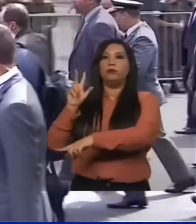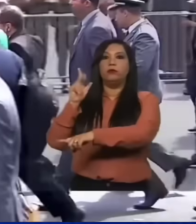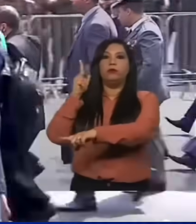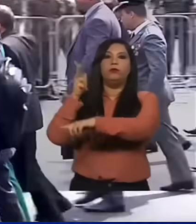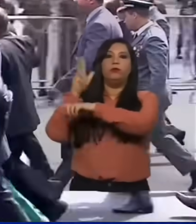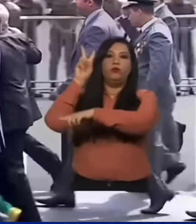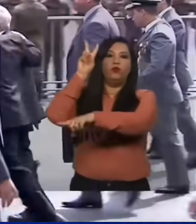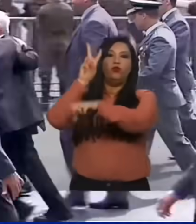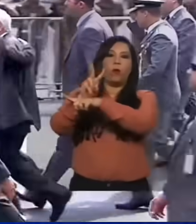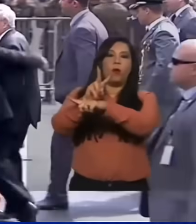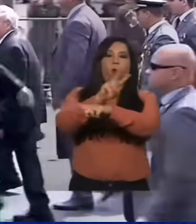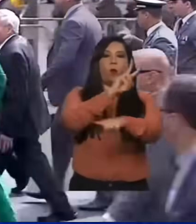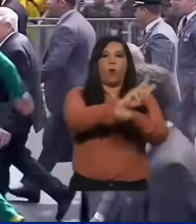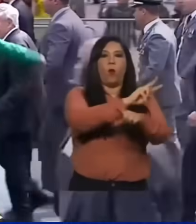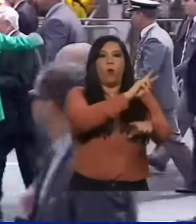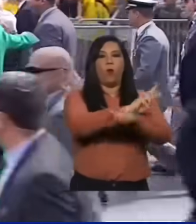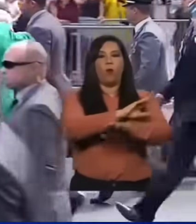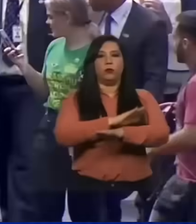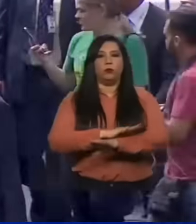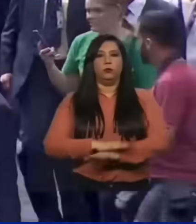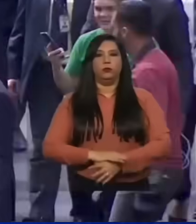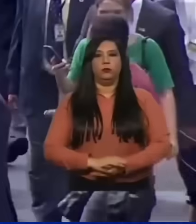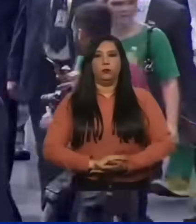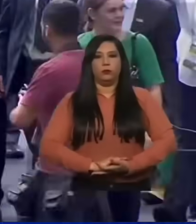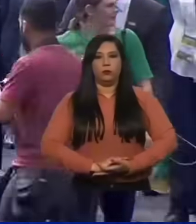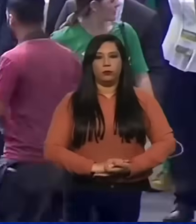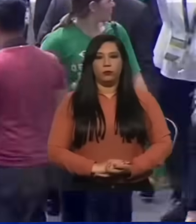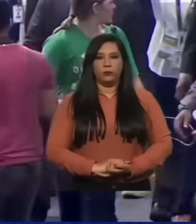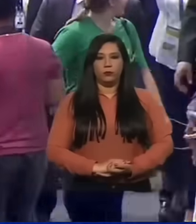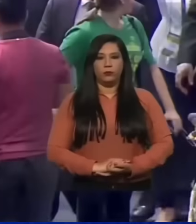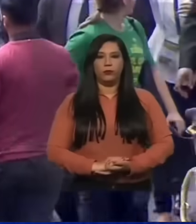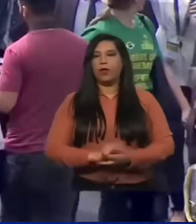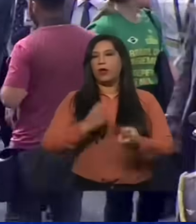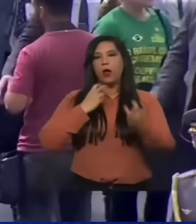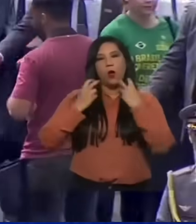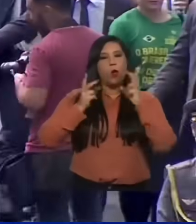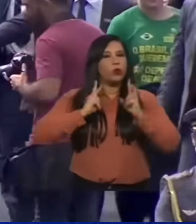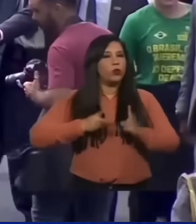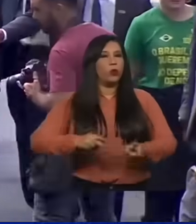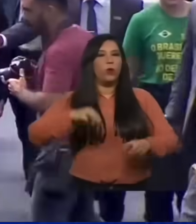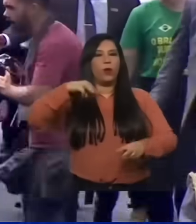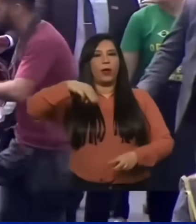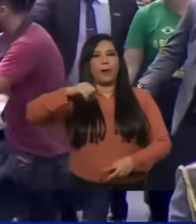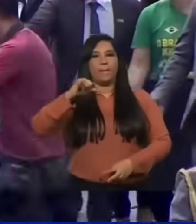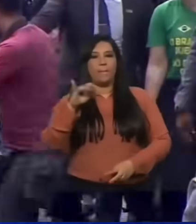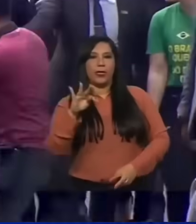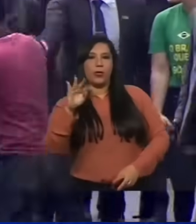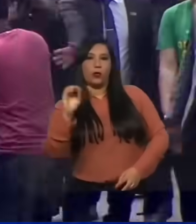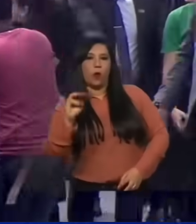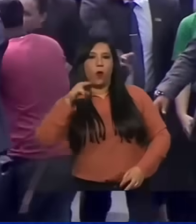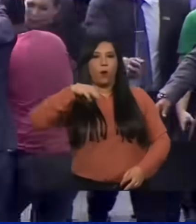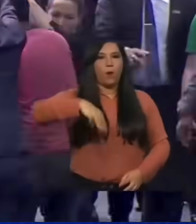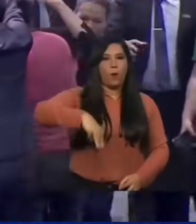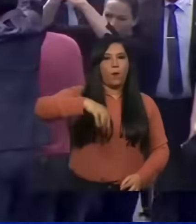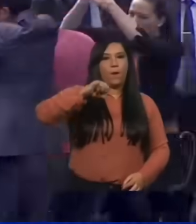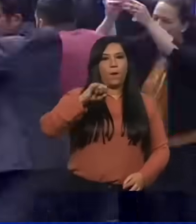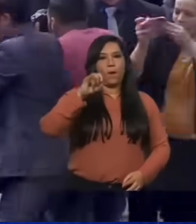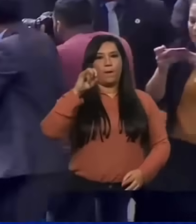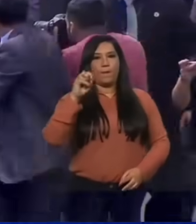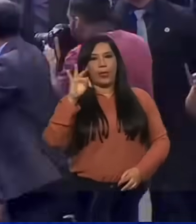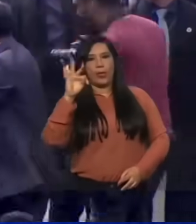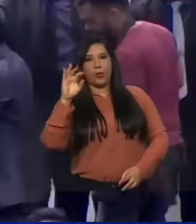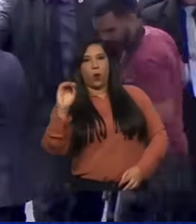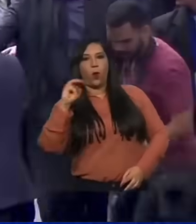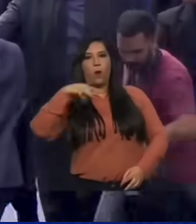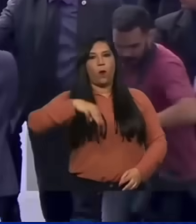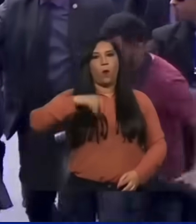E essa é uma parte que está fora do script, né? Geralmente o presidente fica no palanque presidencial, o presidente Jair Bolsonaro colhe por descer,